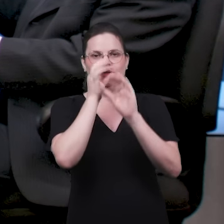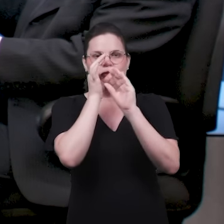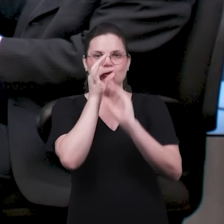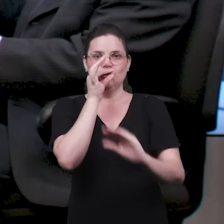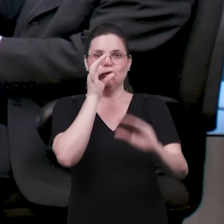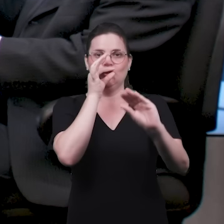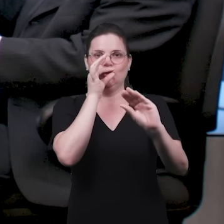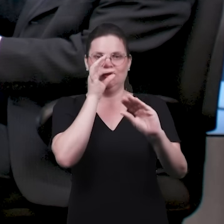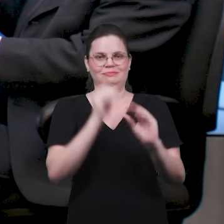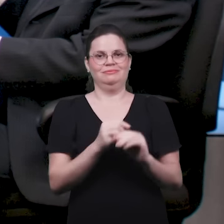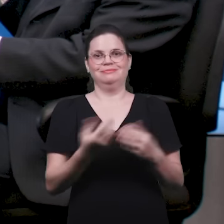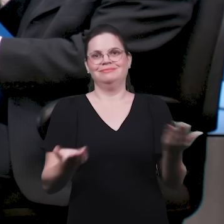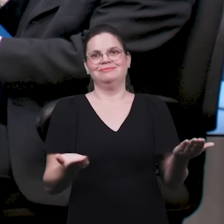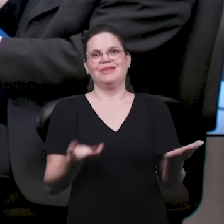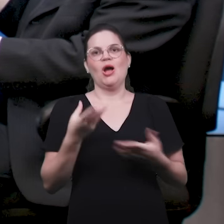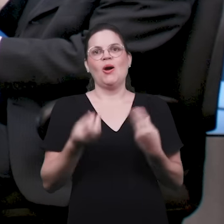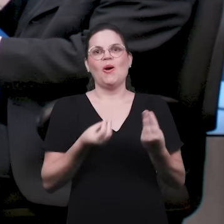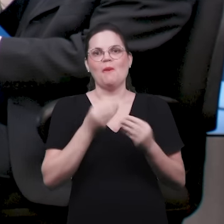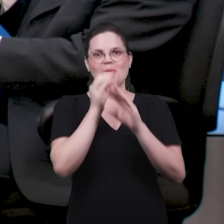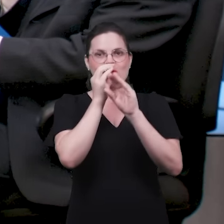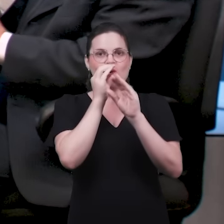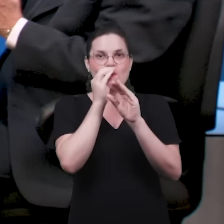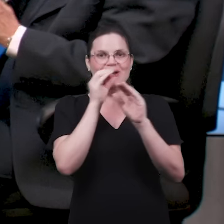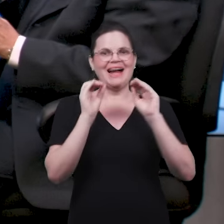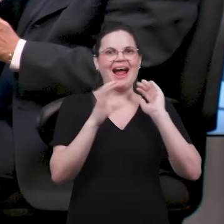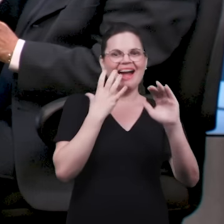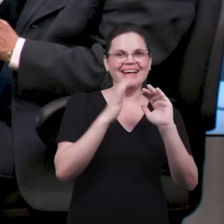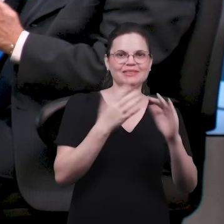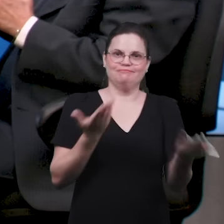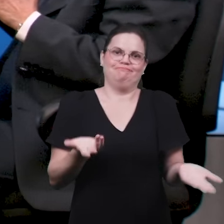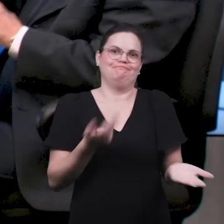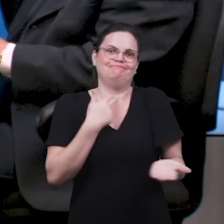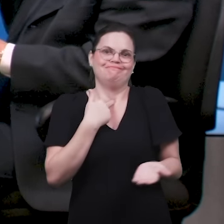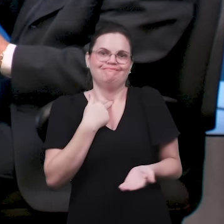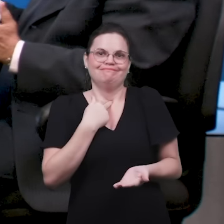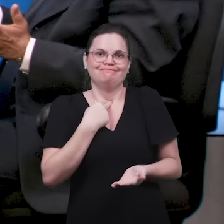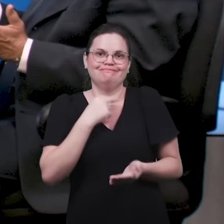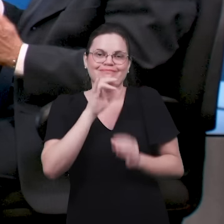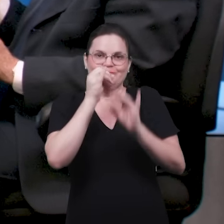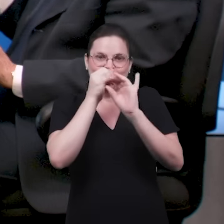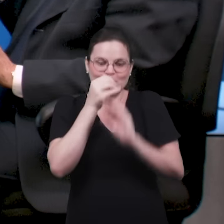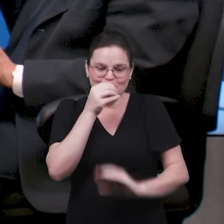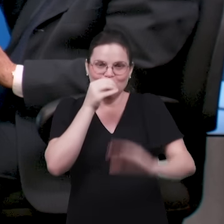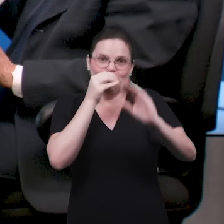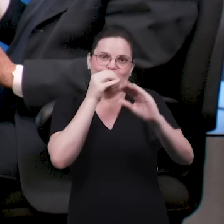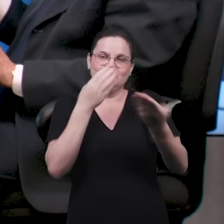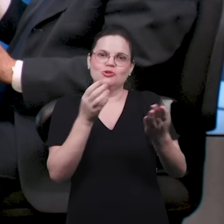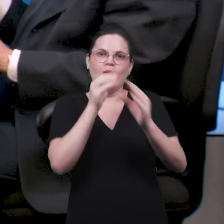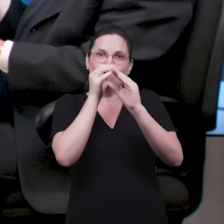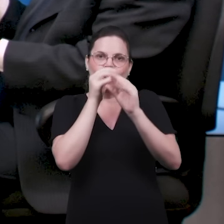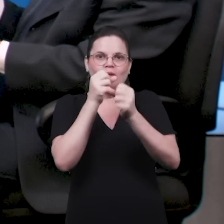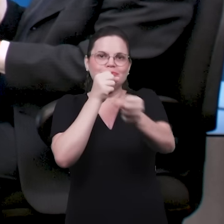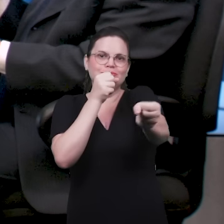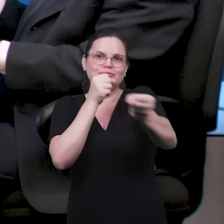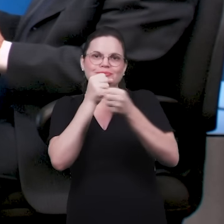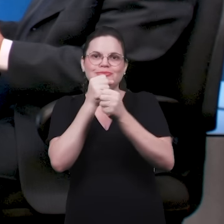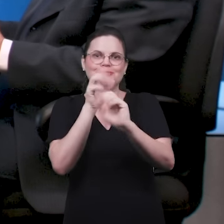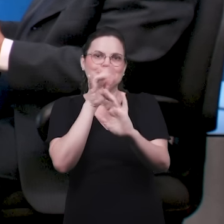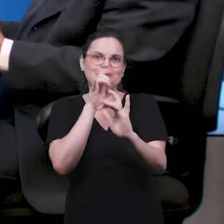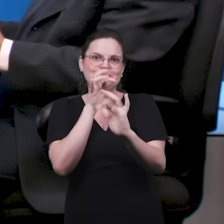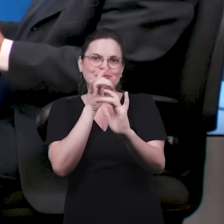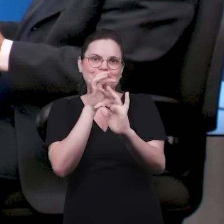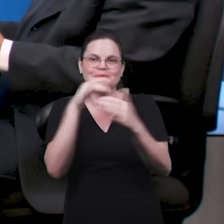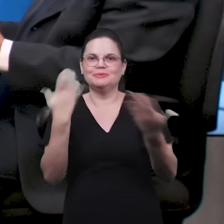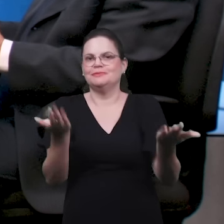sopro. Sim. Quem está usando um instrumento de sopro não vai poder cantar, ele vai poder soprar, né? E